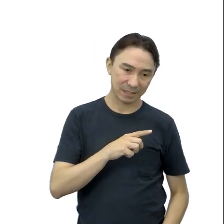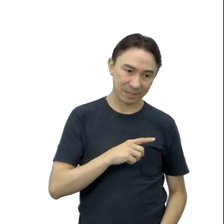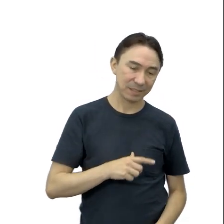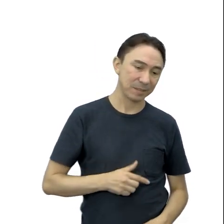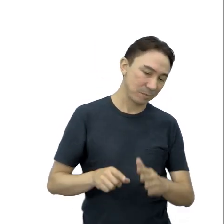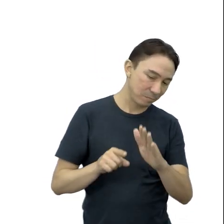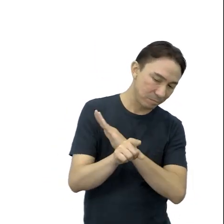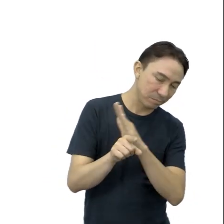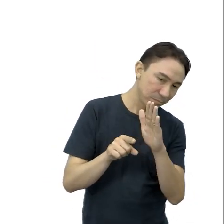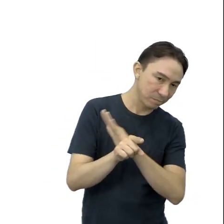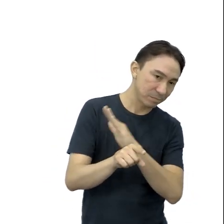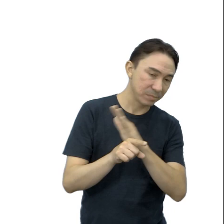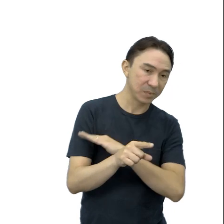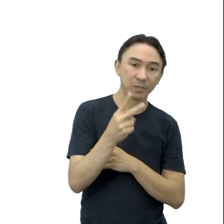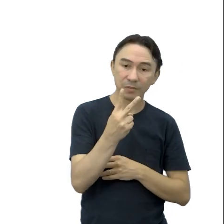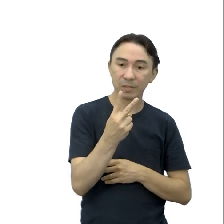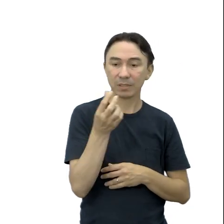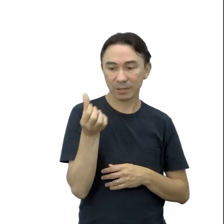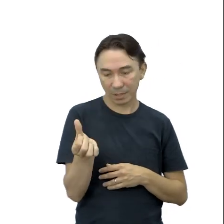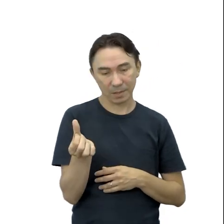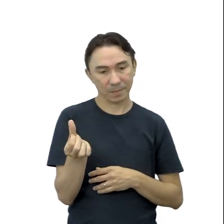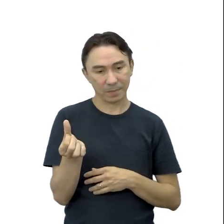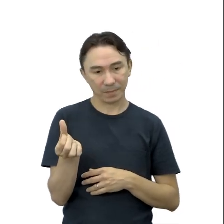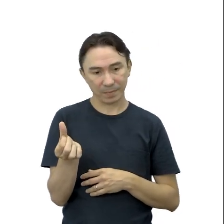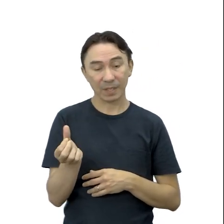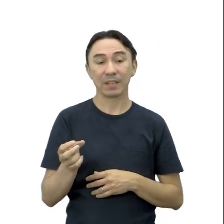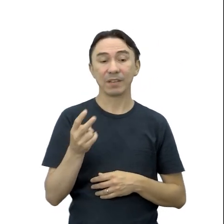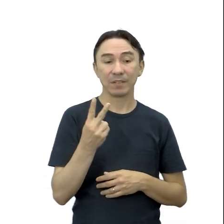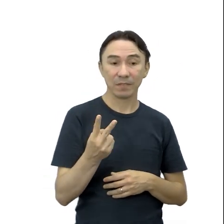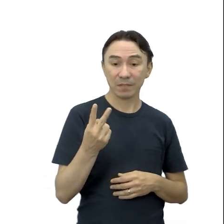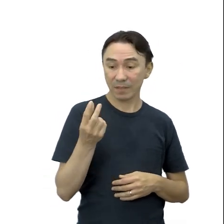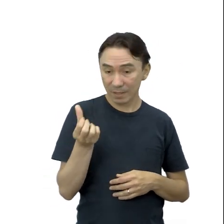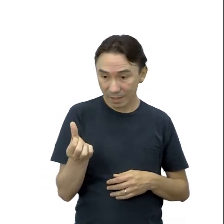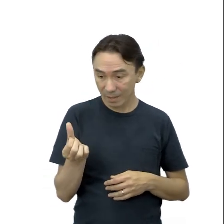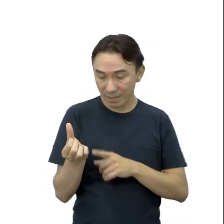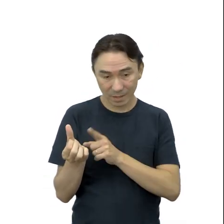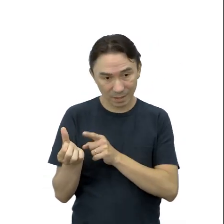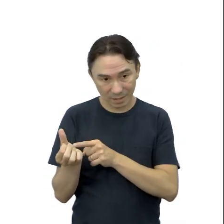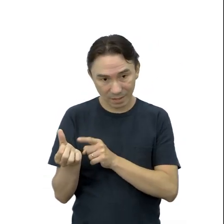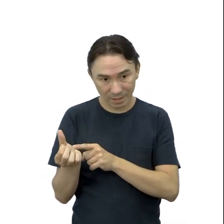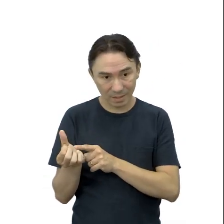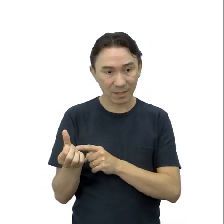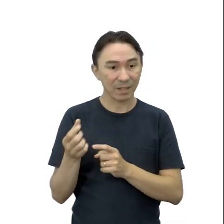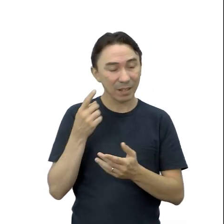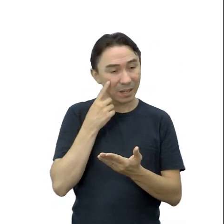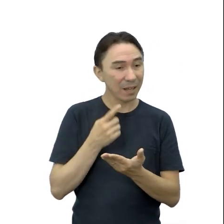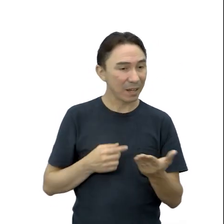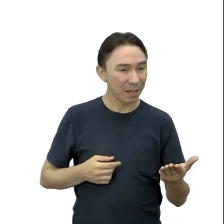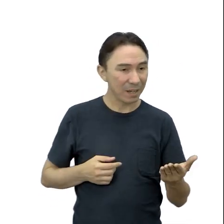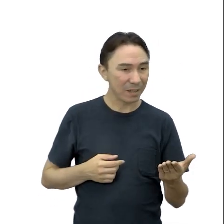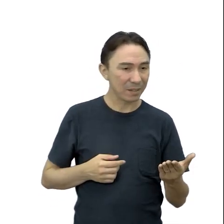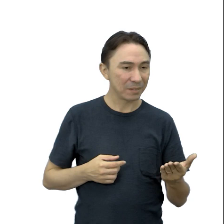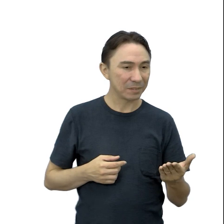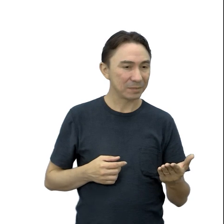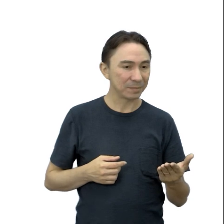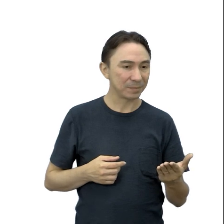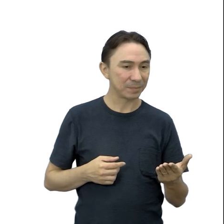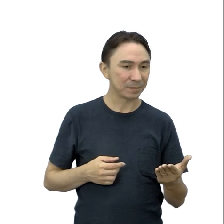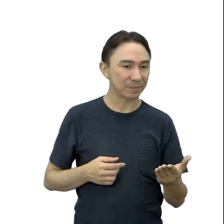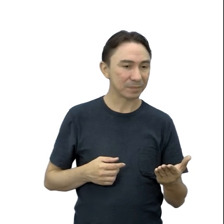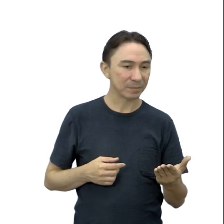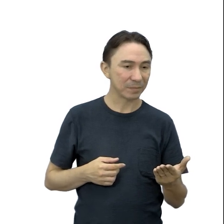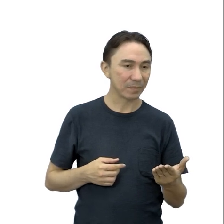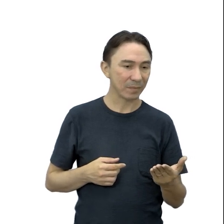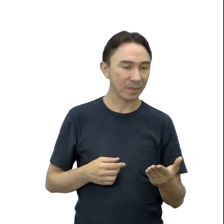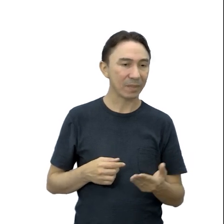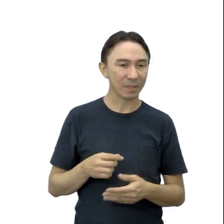E dessas 26 questões, desses 40%, a maioria, né, a média da